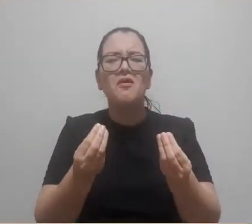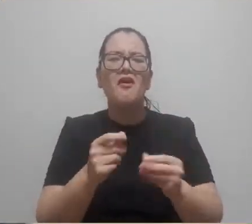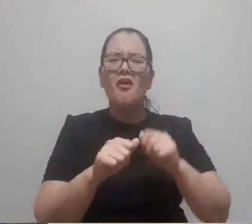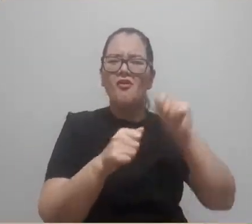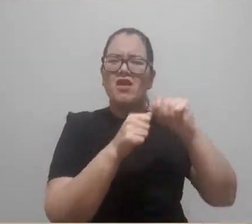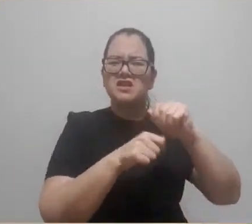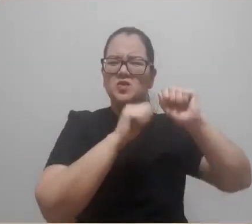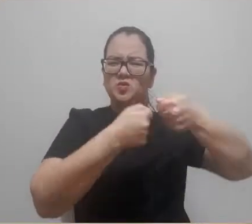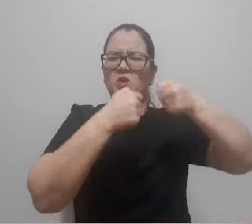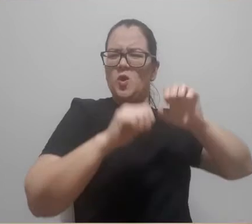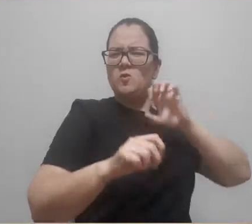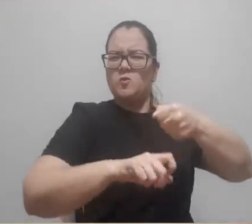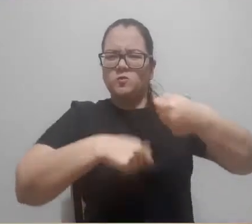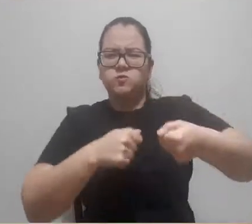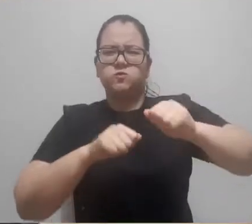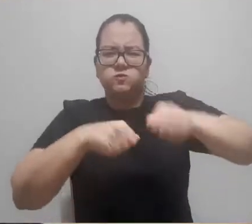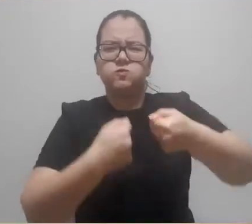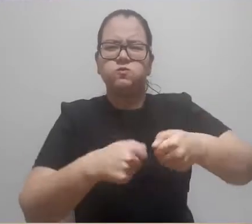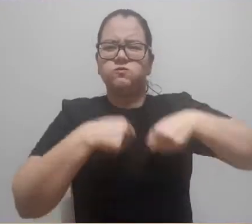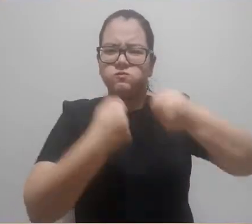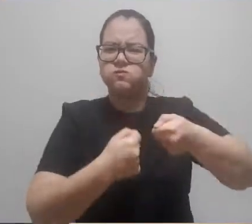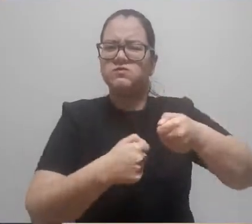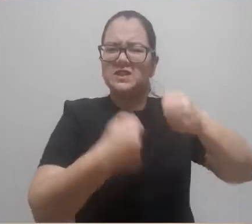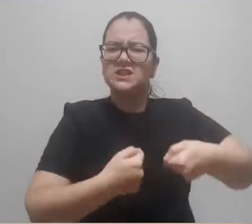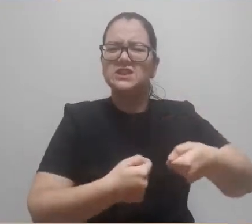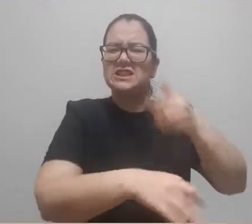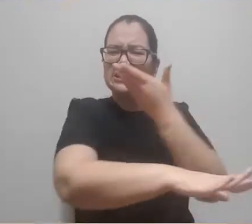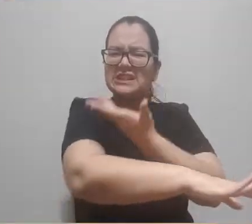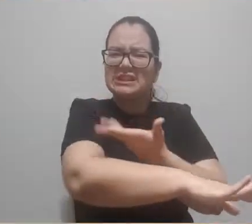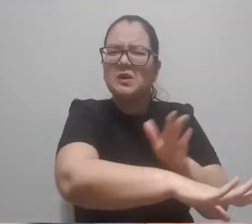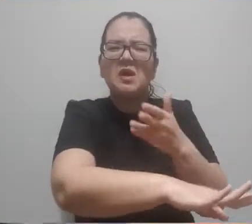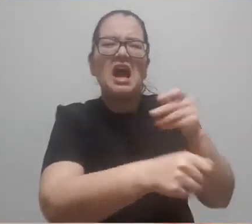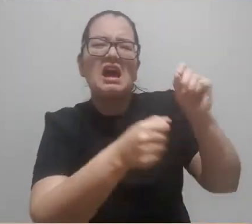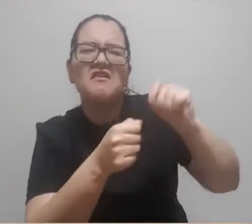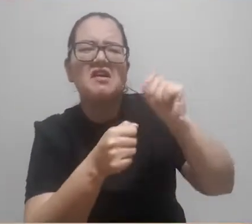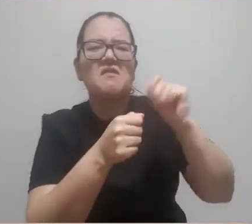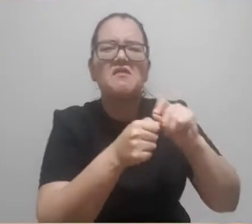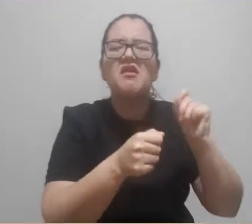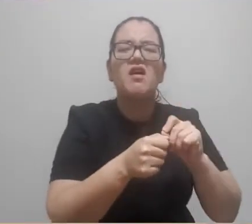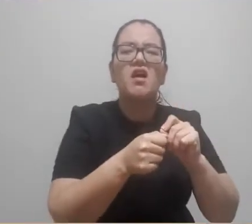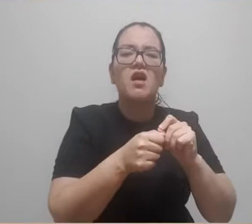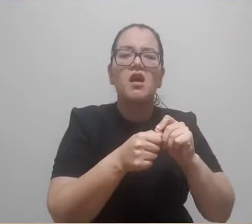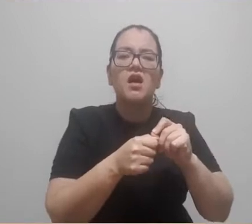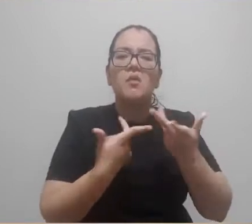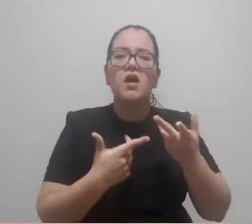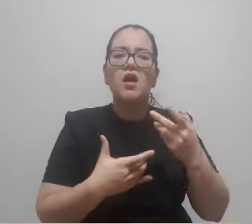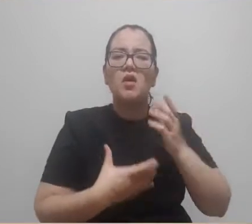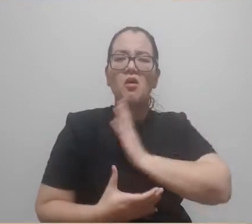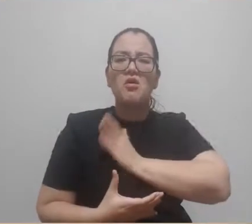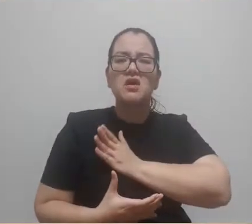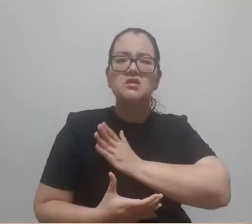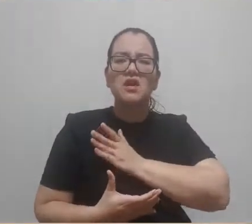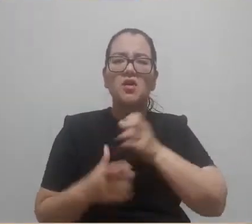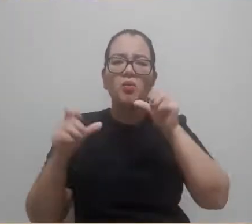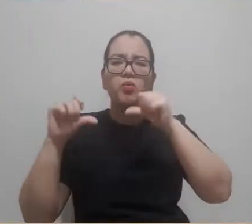o motivo pelo qual eu estou fazendo é sujo, é deturpado? Isso Deus vê. É importante que Deus veja